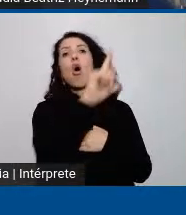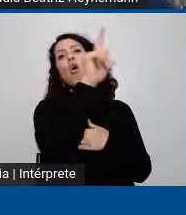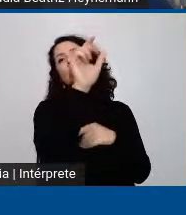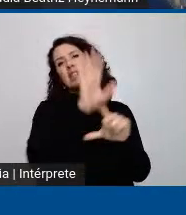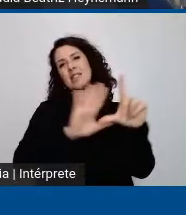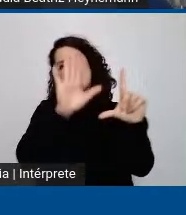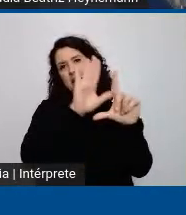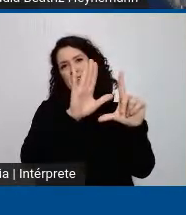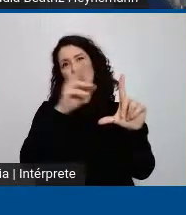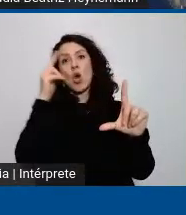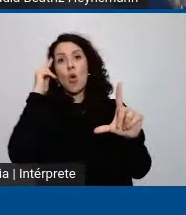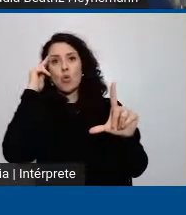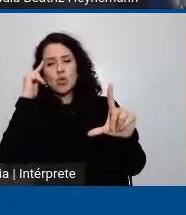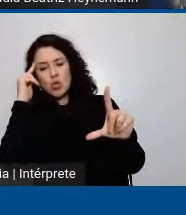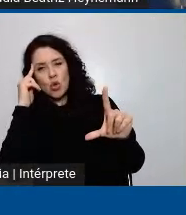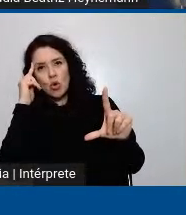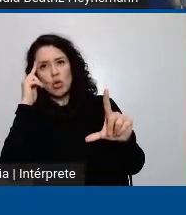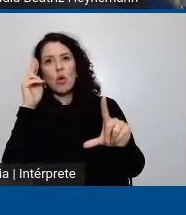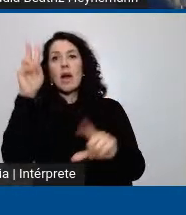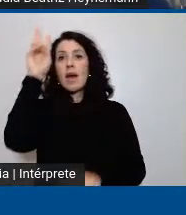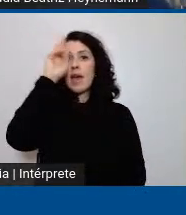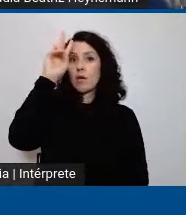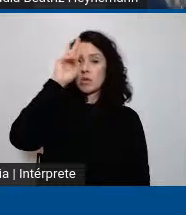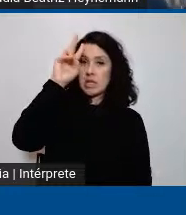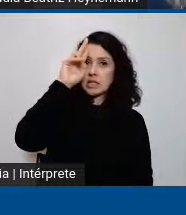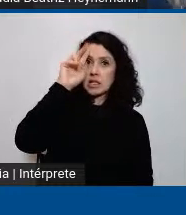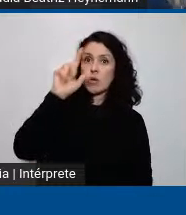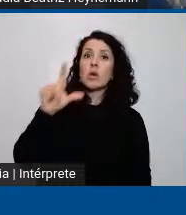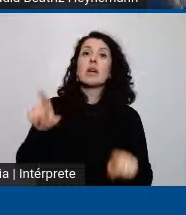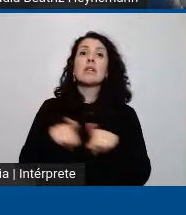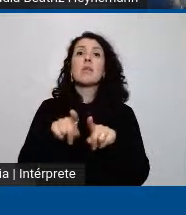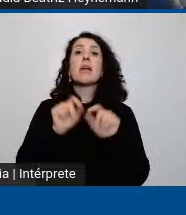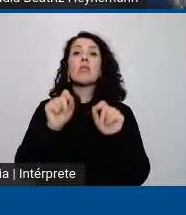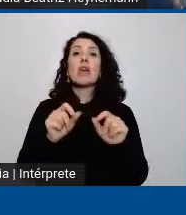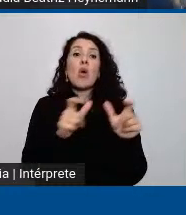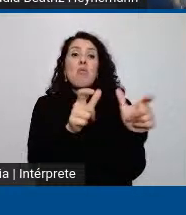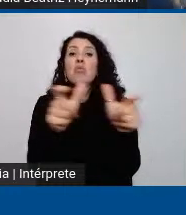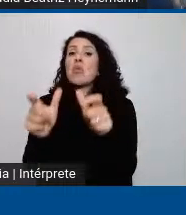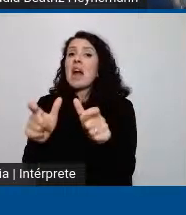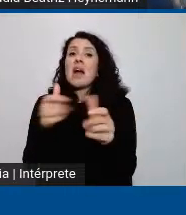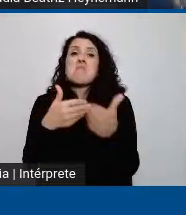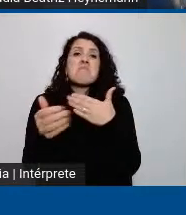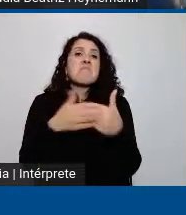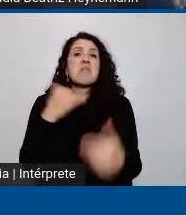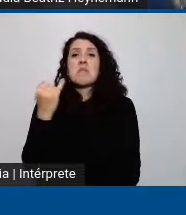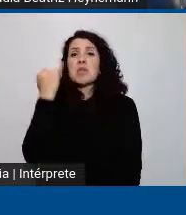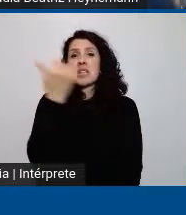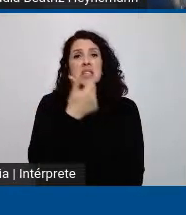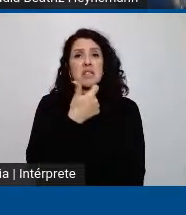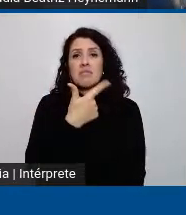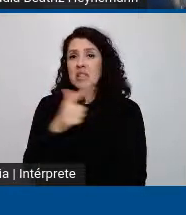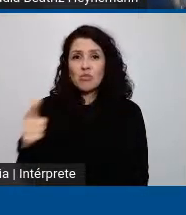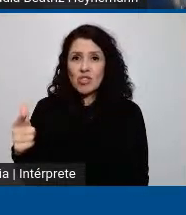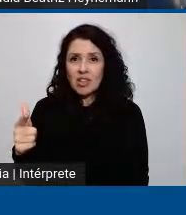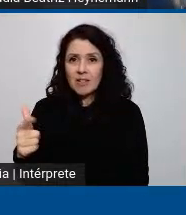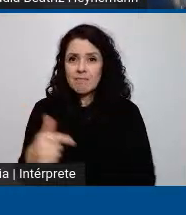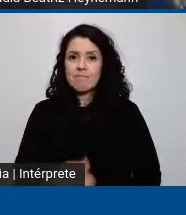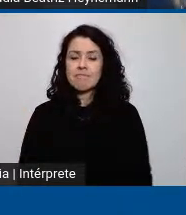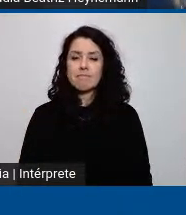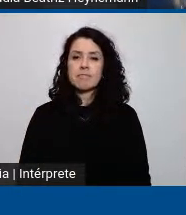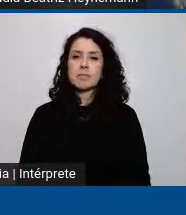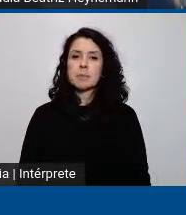e a recordação, cuja localização geográfica pouco importa, né, na visão dele.